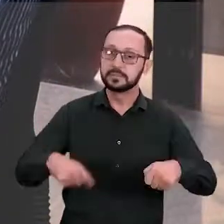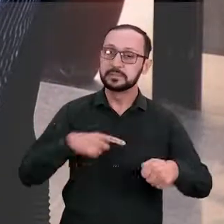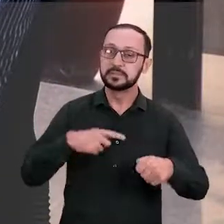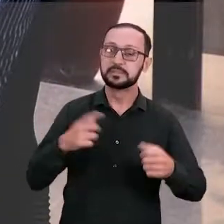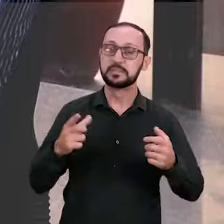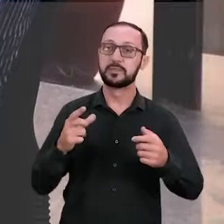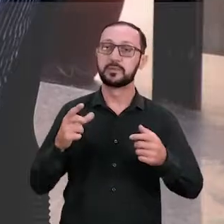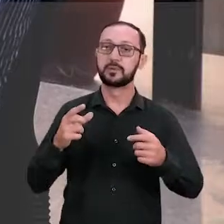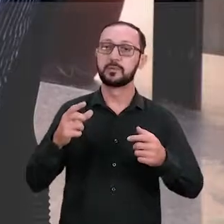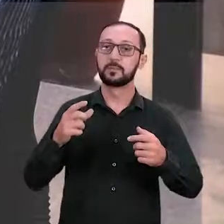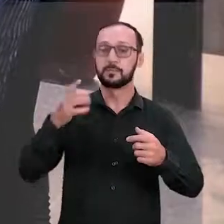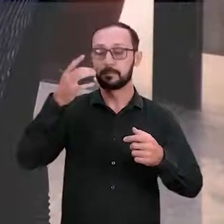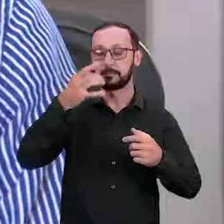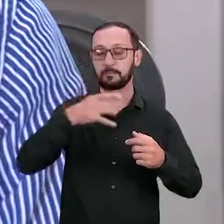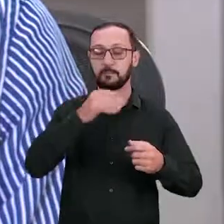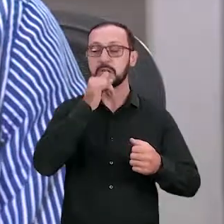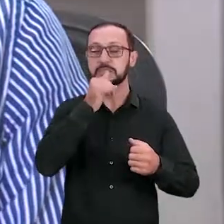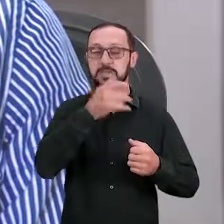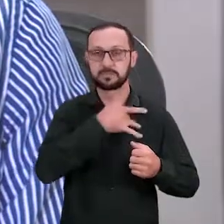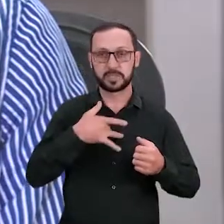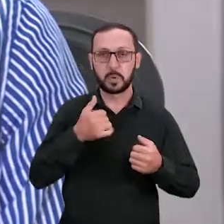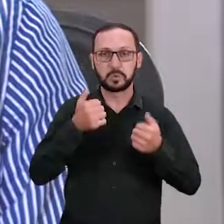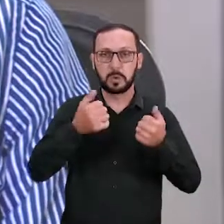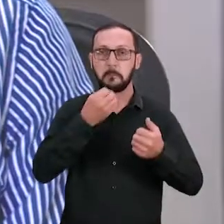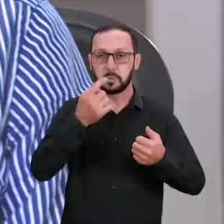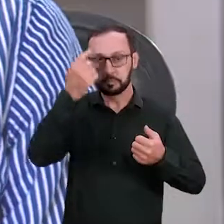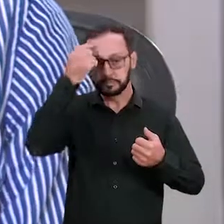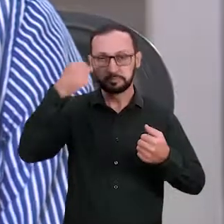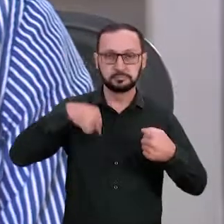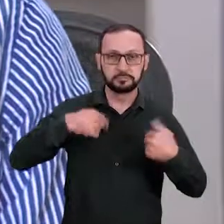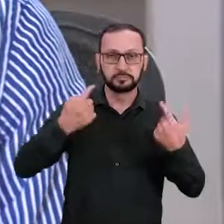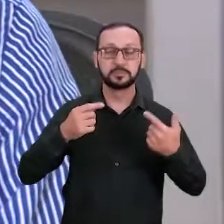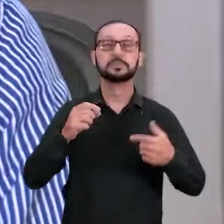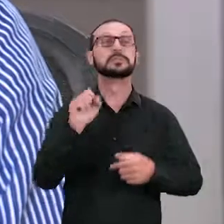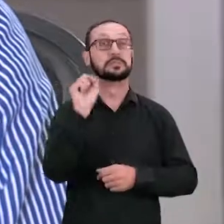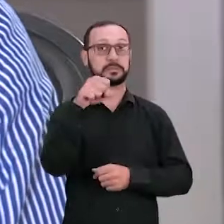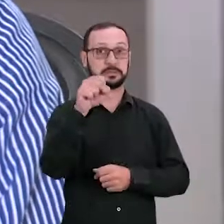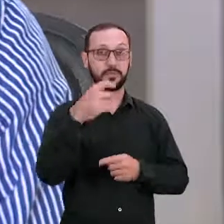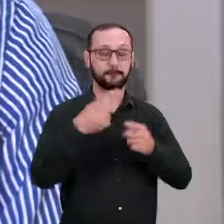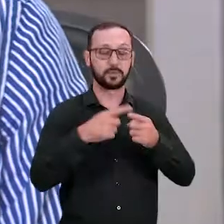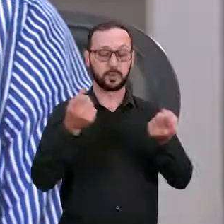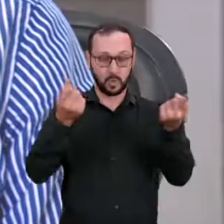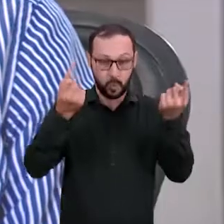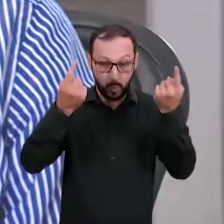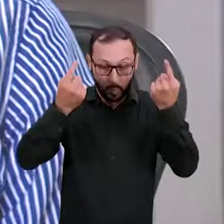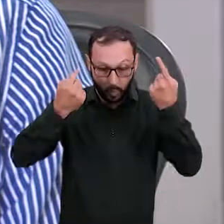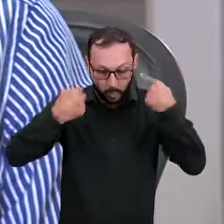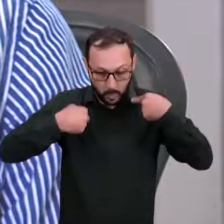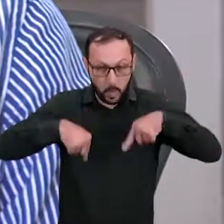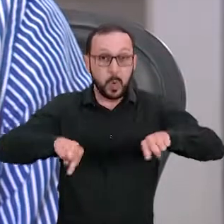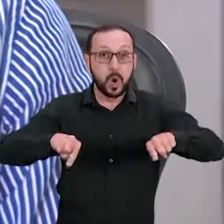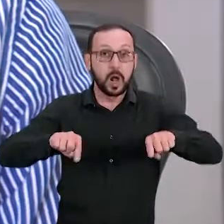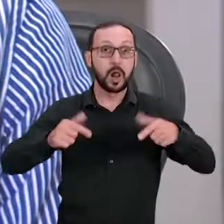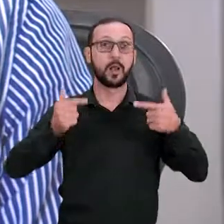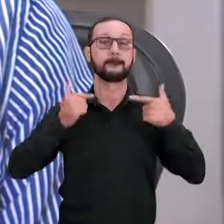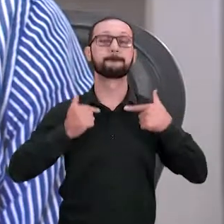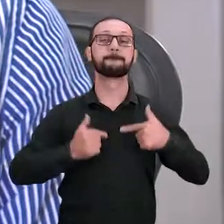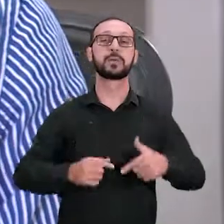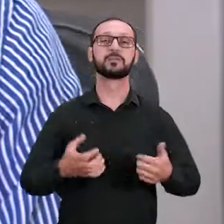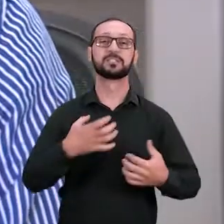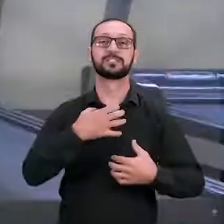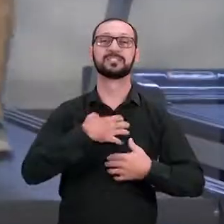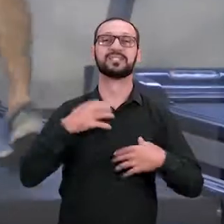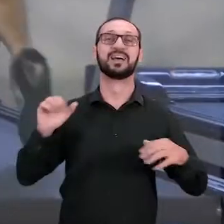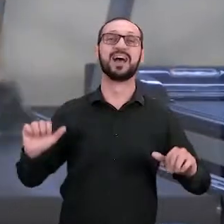uma saúde mental e social? Com certeza, porque a saúde física, ela já dá